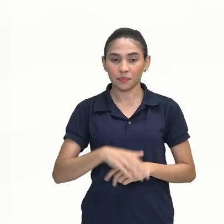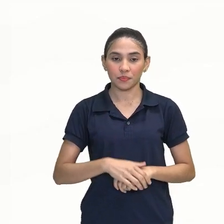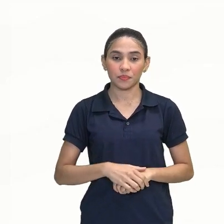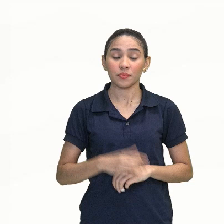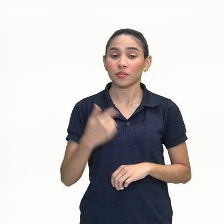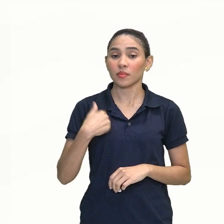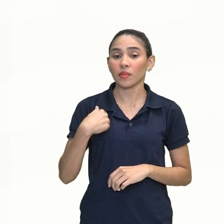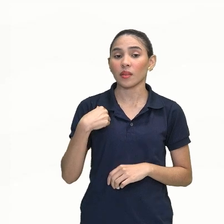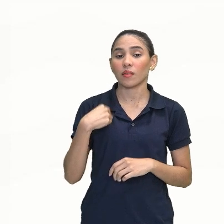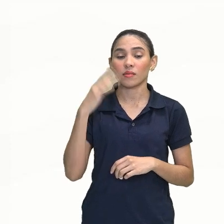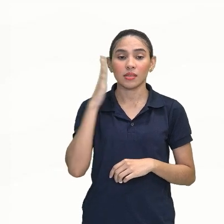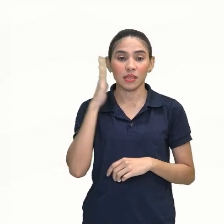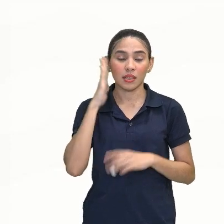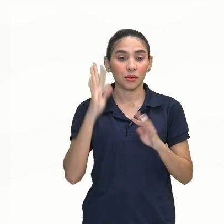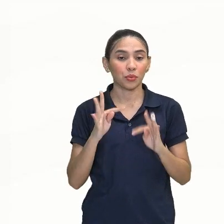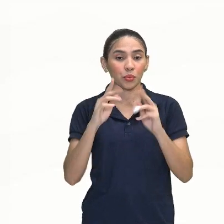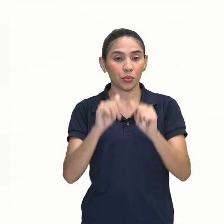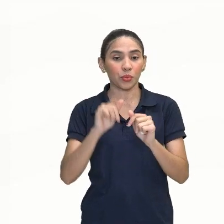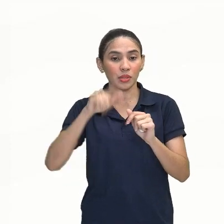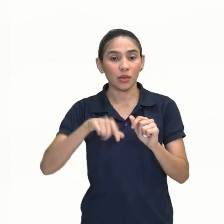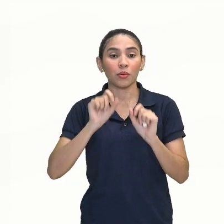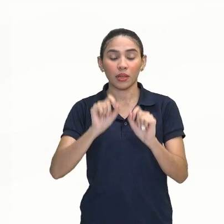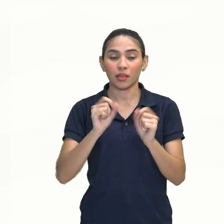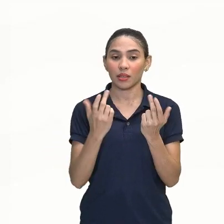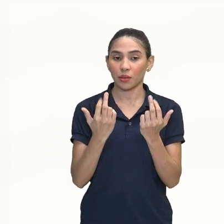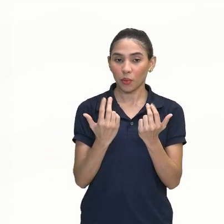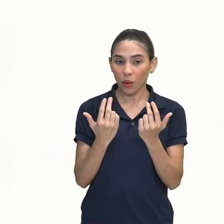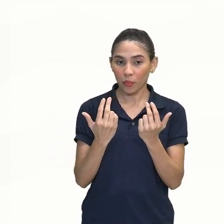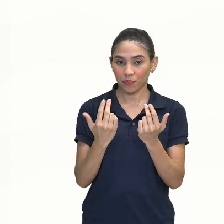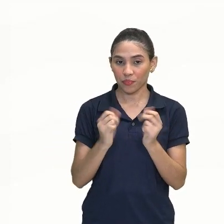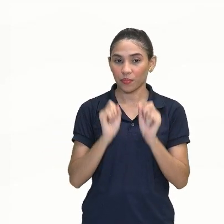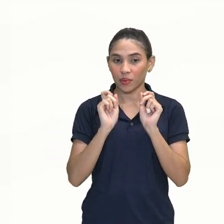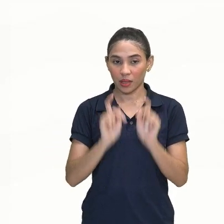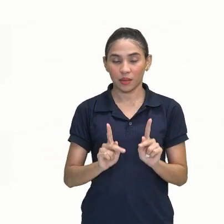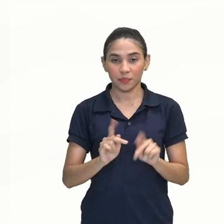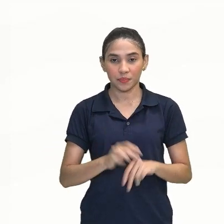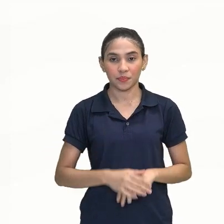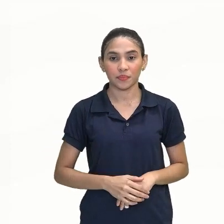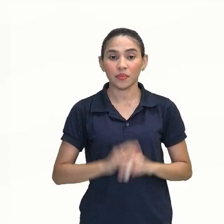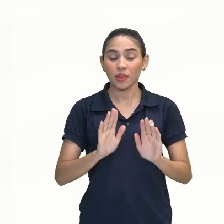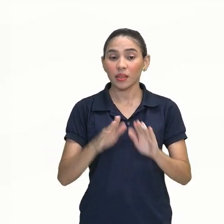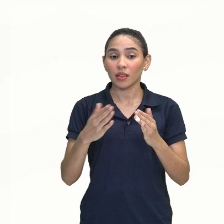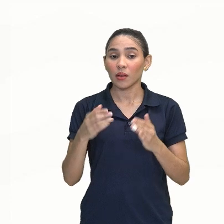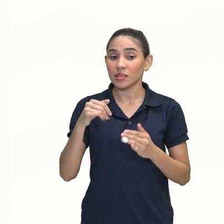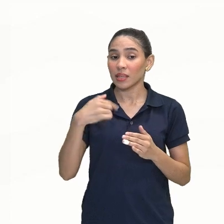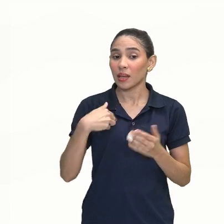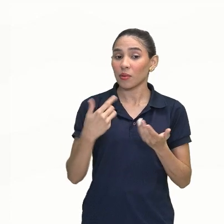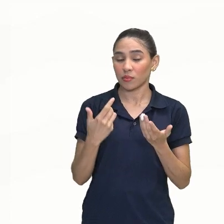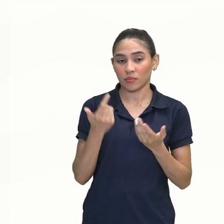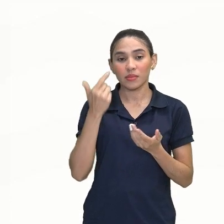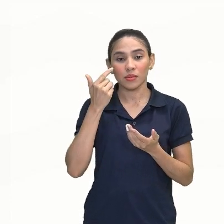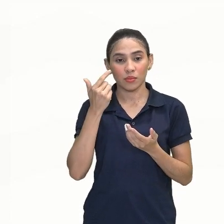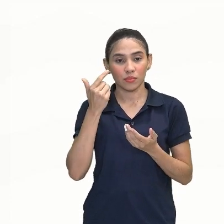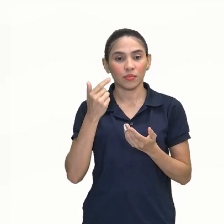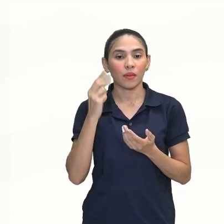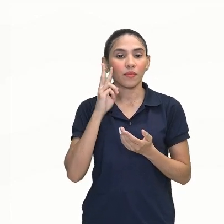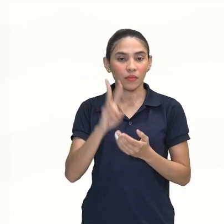eu sei que todos eles são iguais, correto? Então, se eu sei que a soma deles está